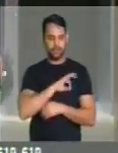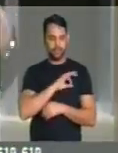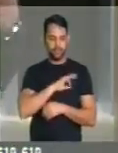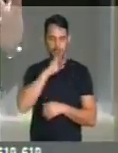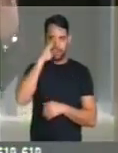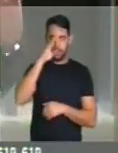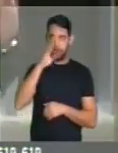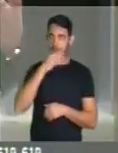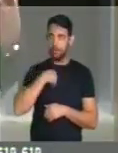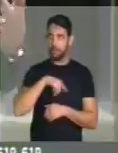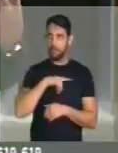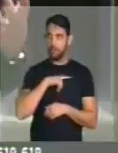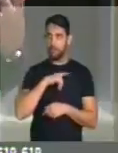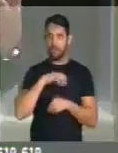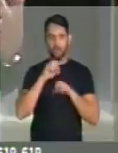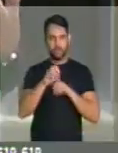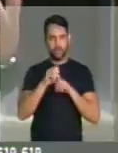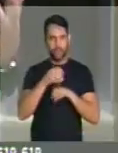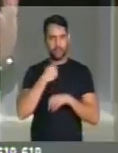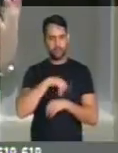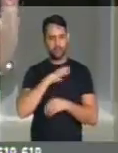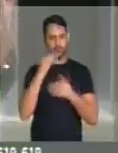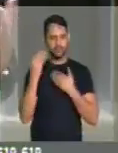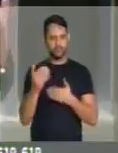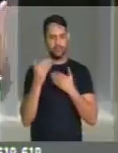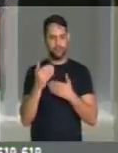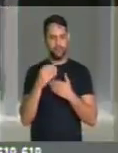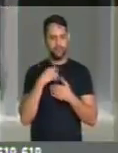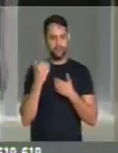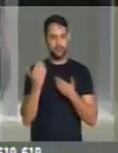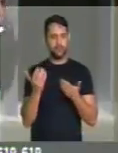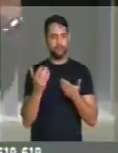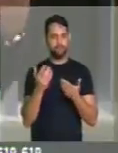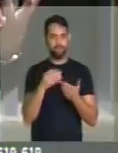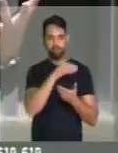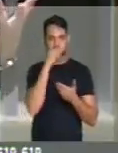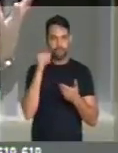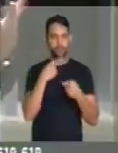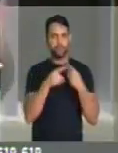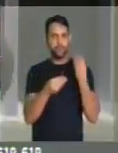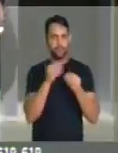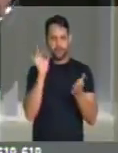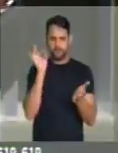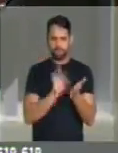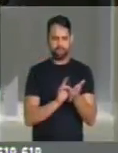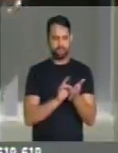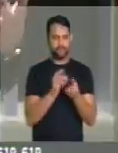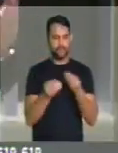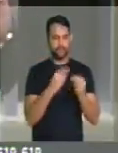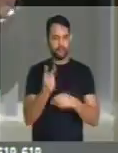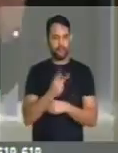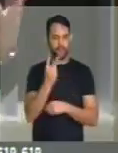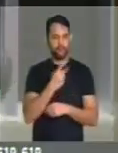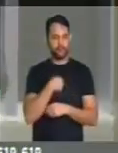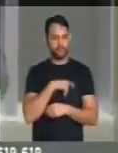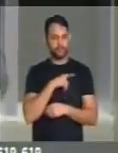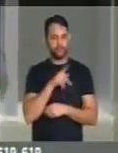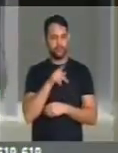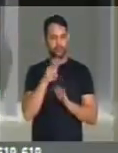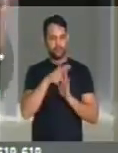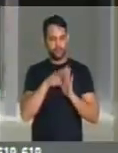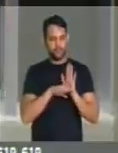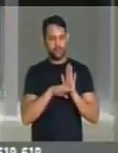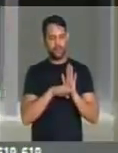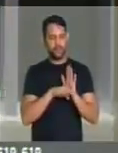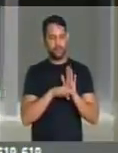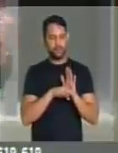Militar para educar os nossos jovens e os adolescentes de uma forma completa, com valores, com princípios e